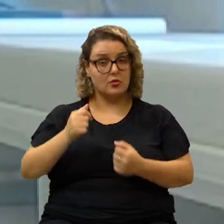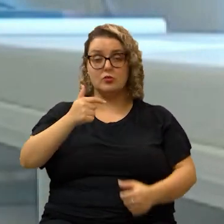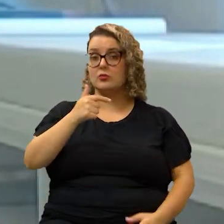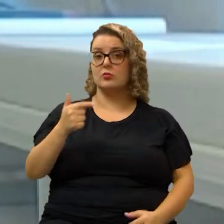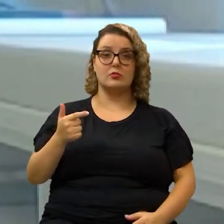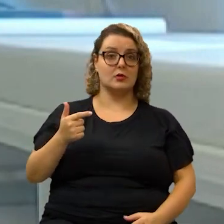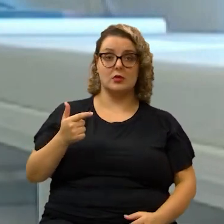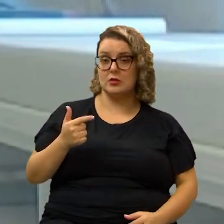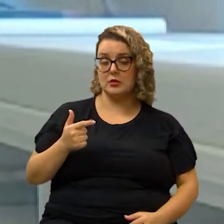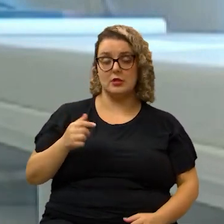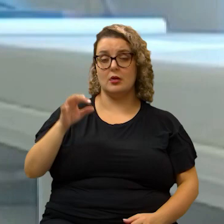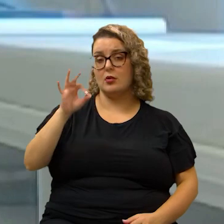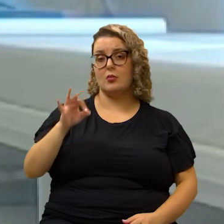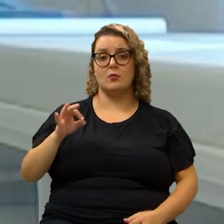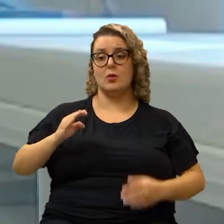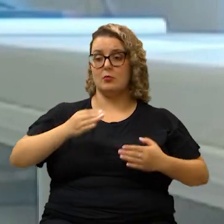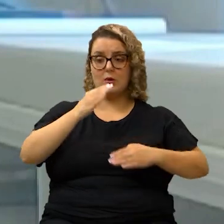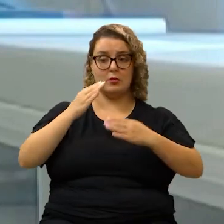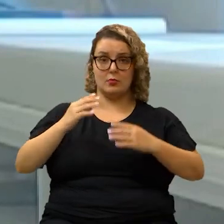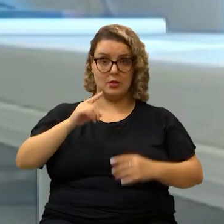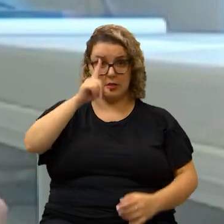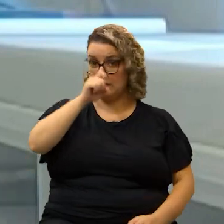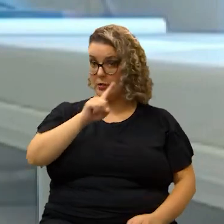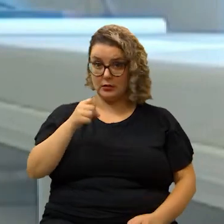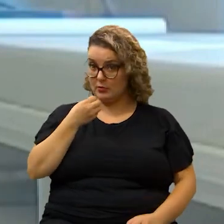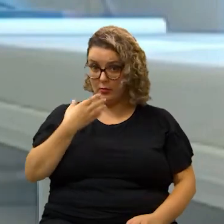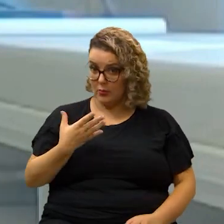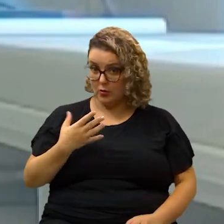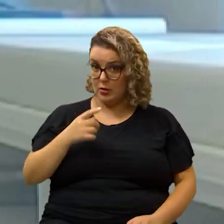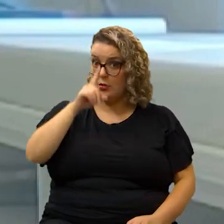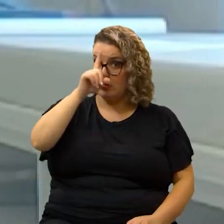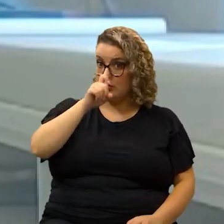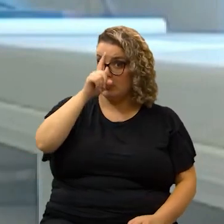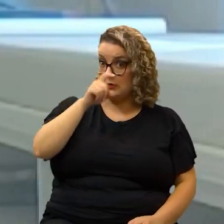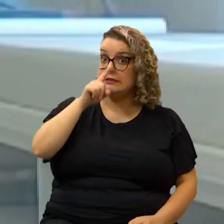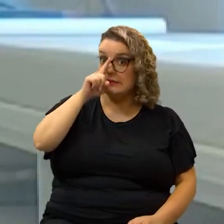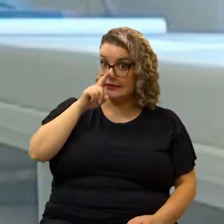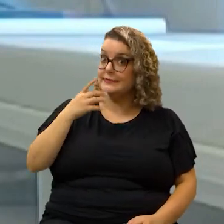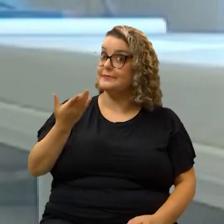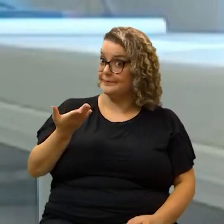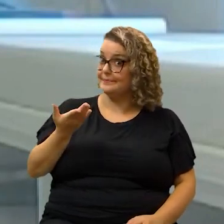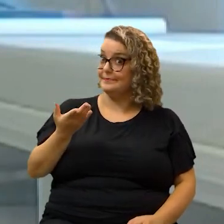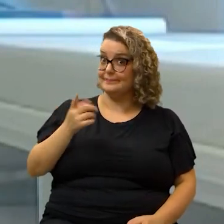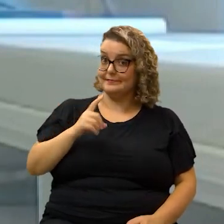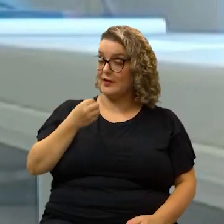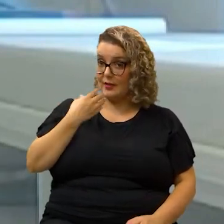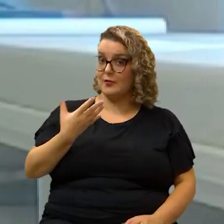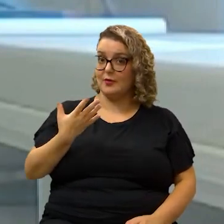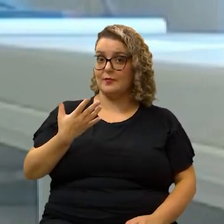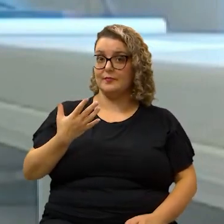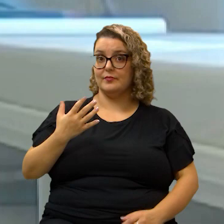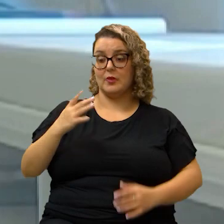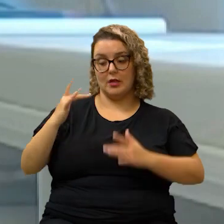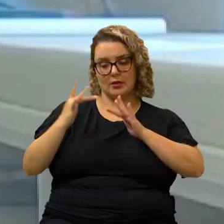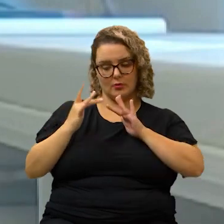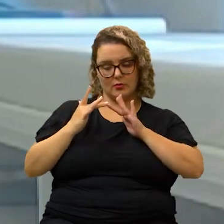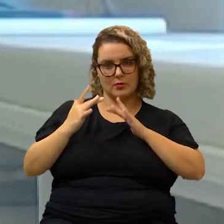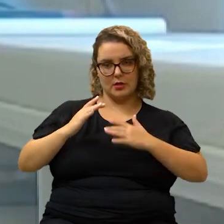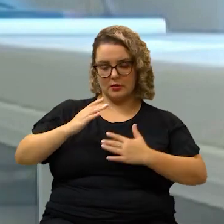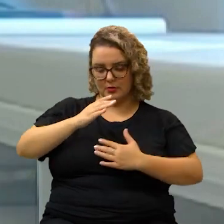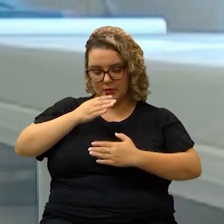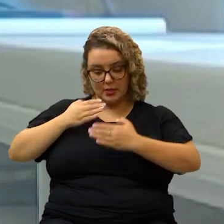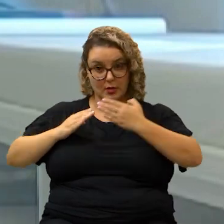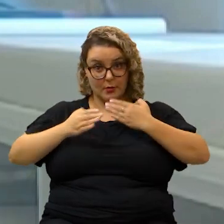O hospital é um lugar perigoso, não é bom, então as bactérias da mãe são sempre melhores. Se puder mamar no